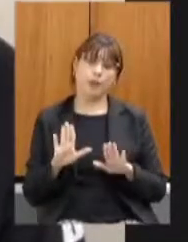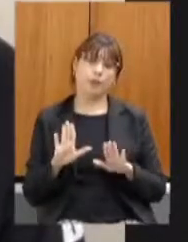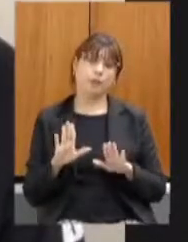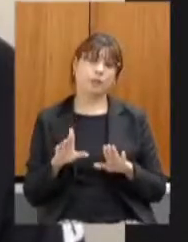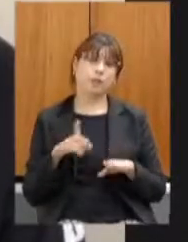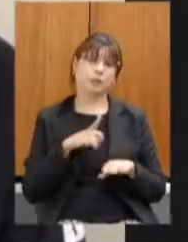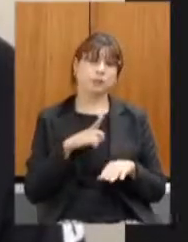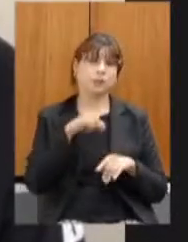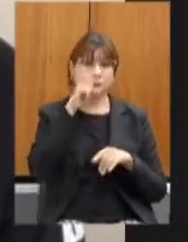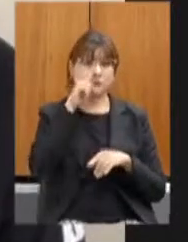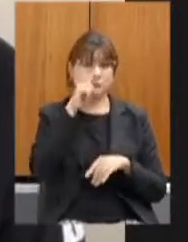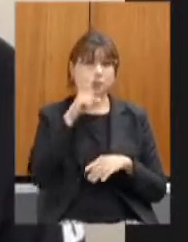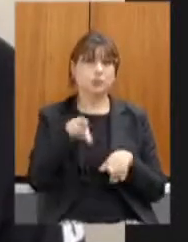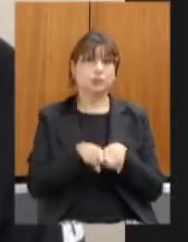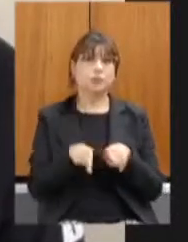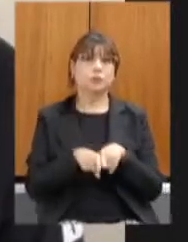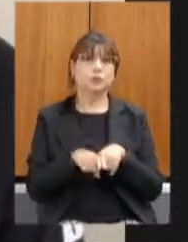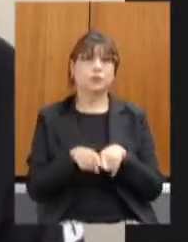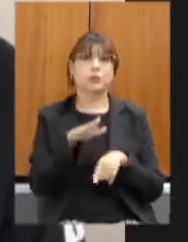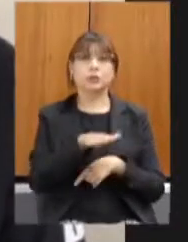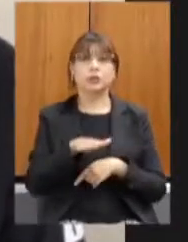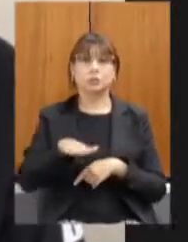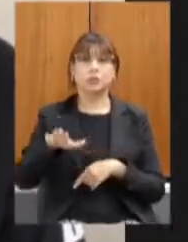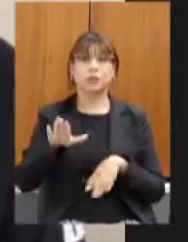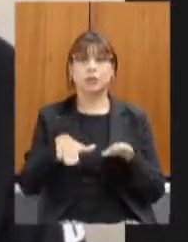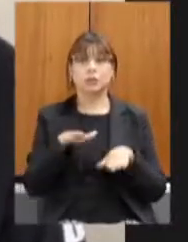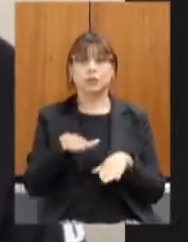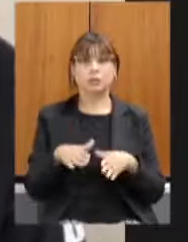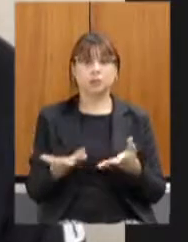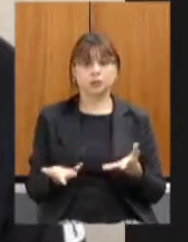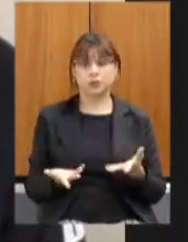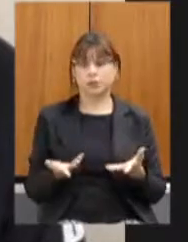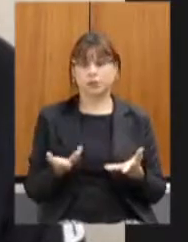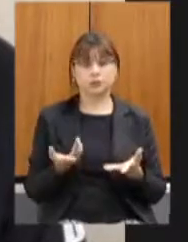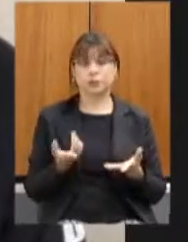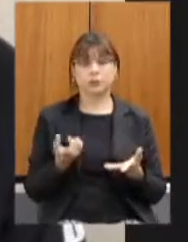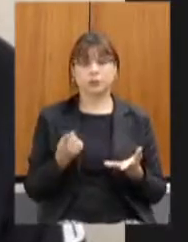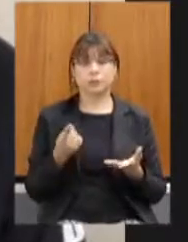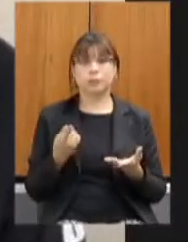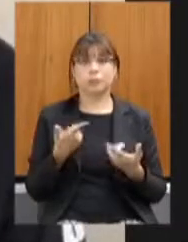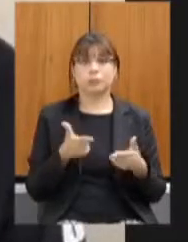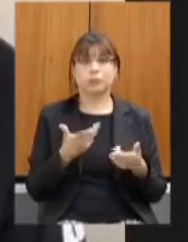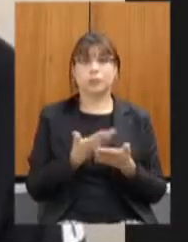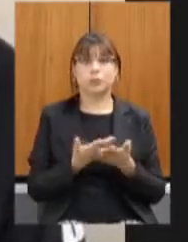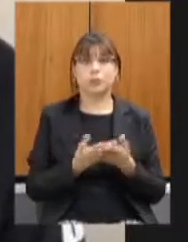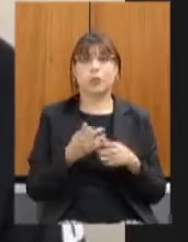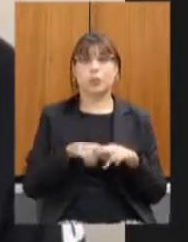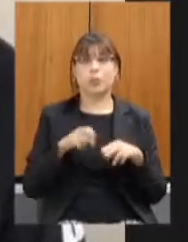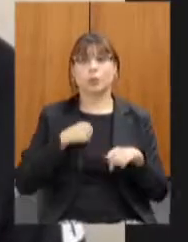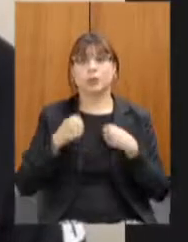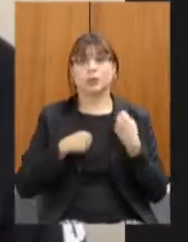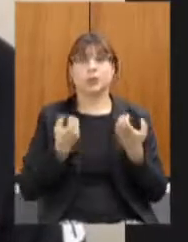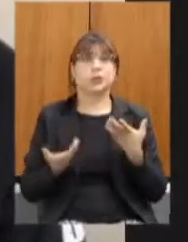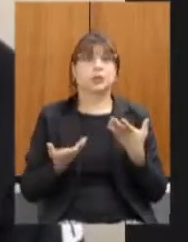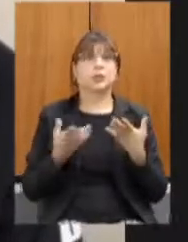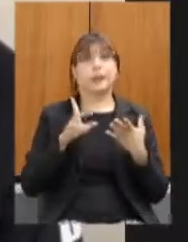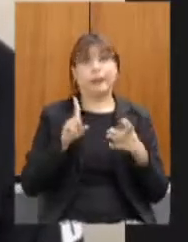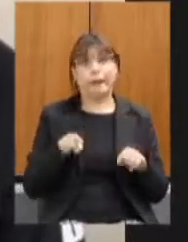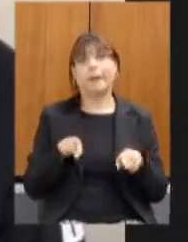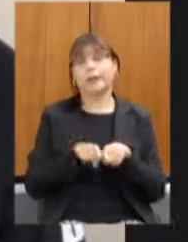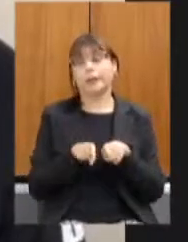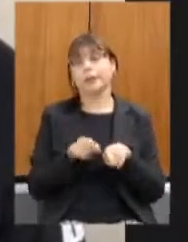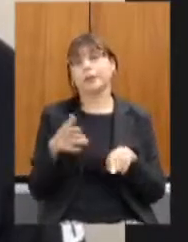do risco das Crianças estarem ausentes da escola né Principalmente questão de estresse ansiedade que se liga saúde